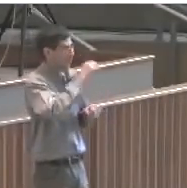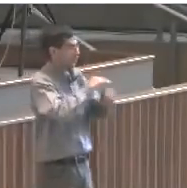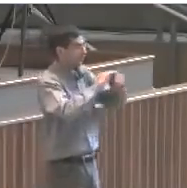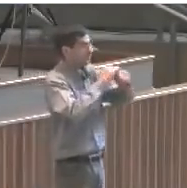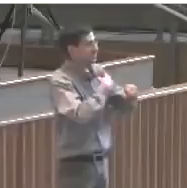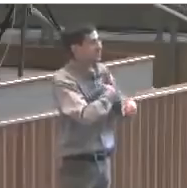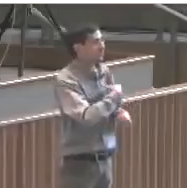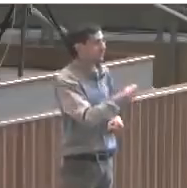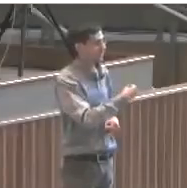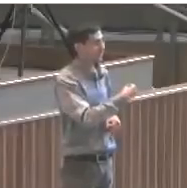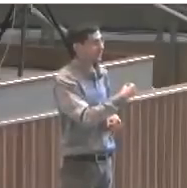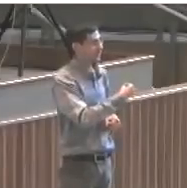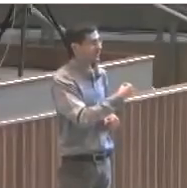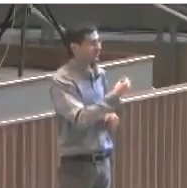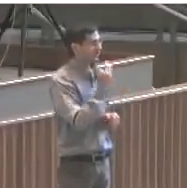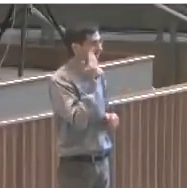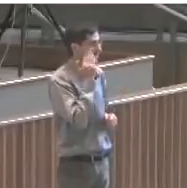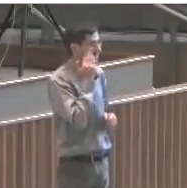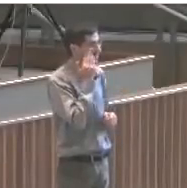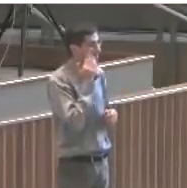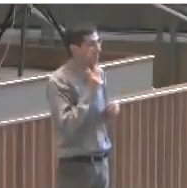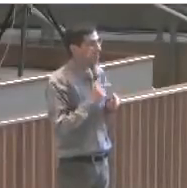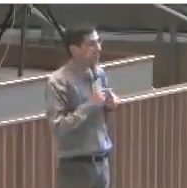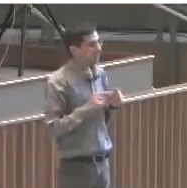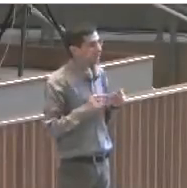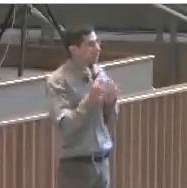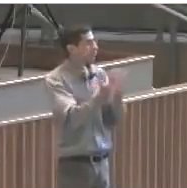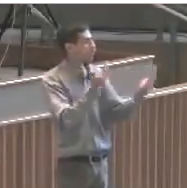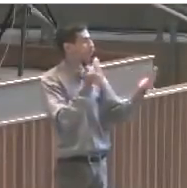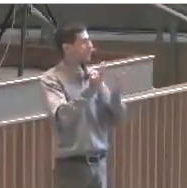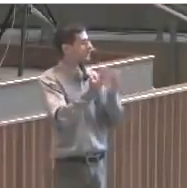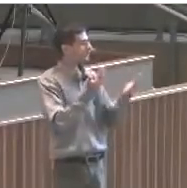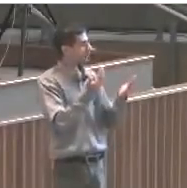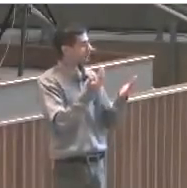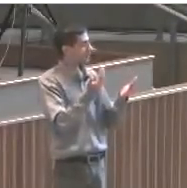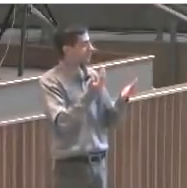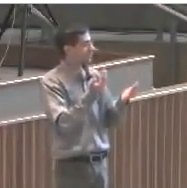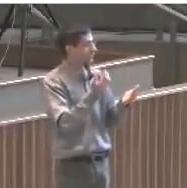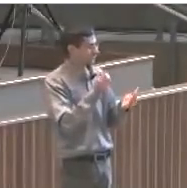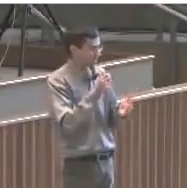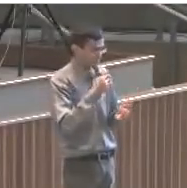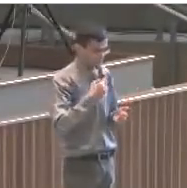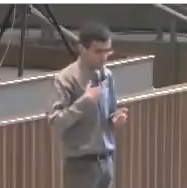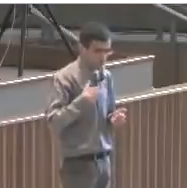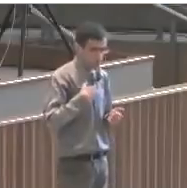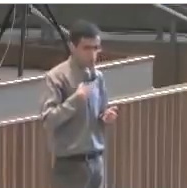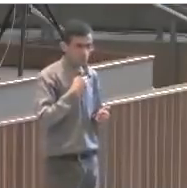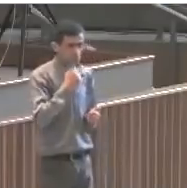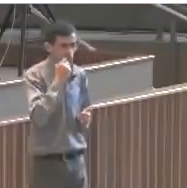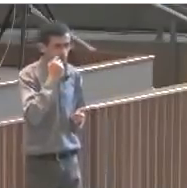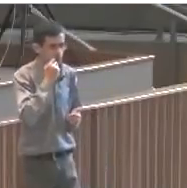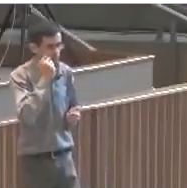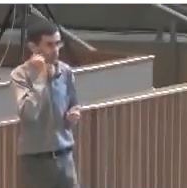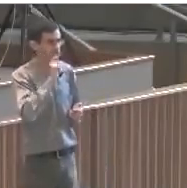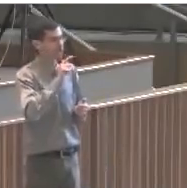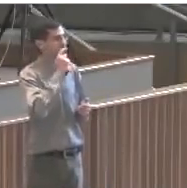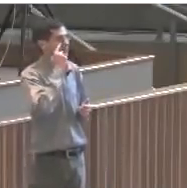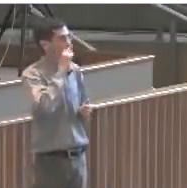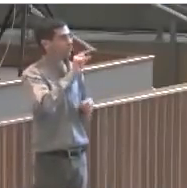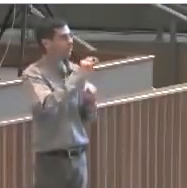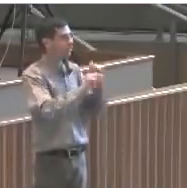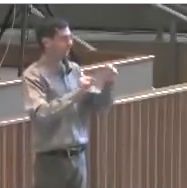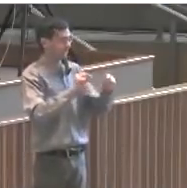será que eu consigo discernir quem está falando comigo se é o senhor